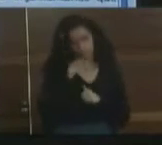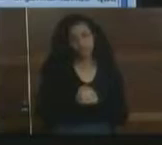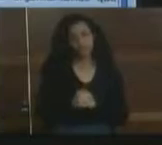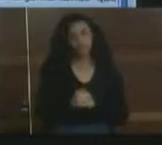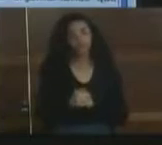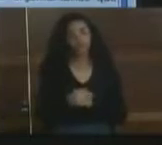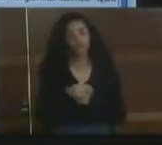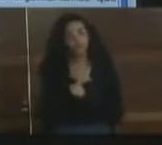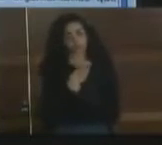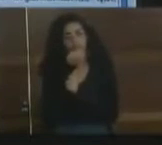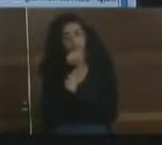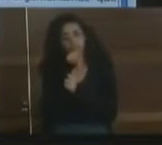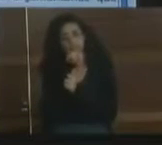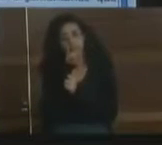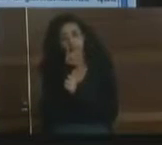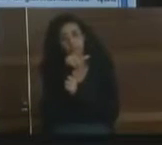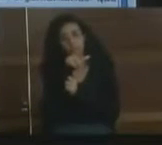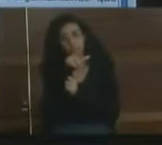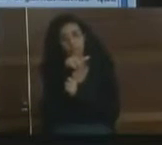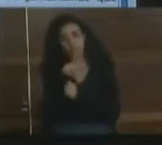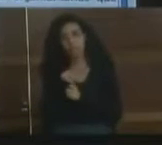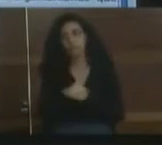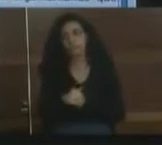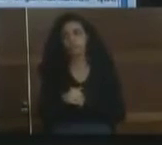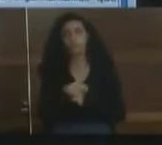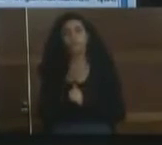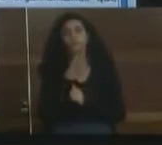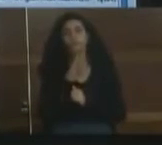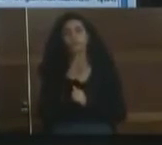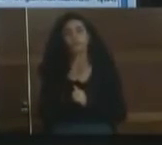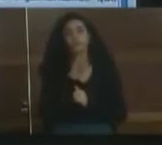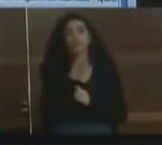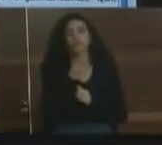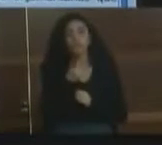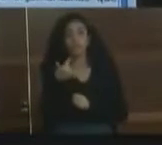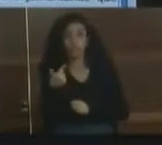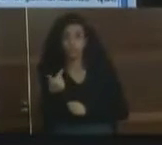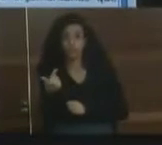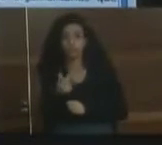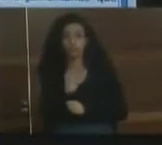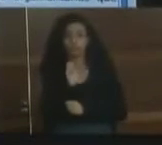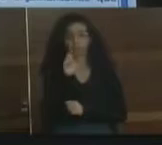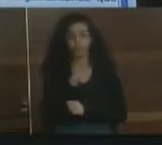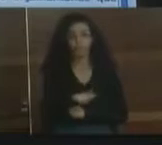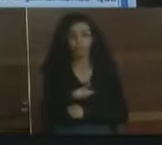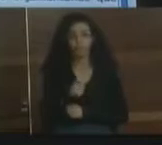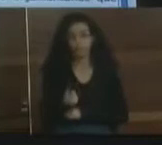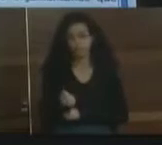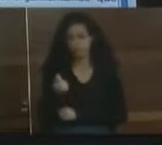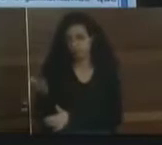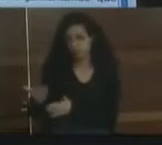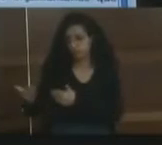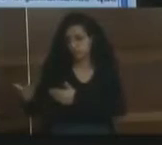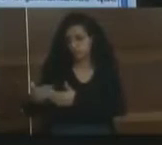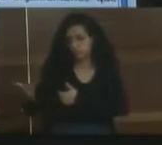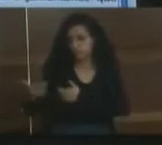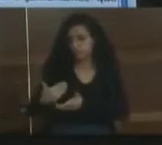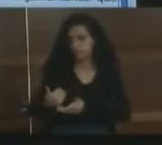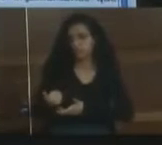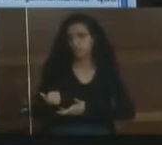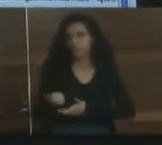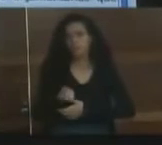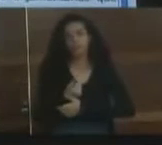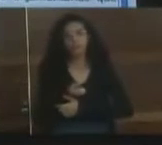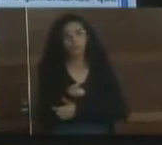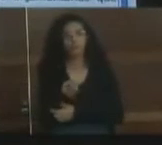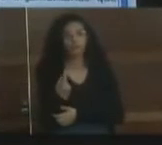receita de capital e são conhecidas como secundárias e resultado das operações de crédito alienação de bens